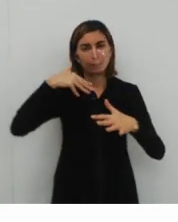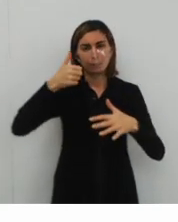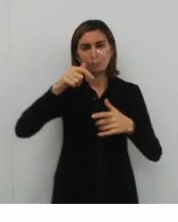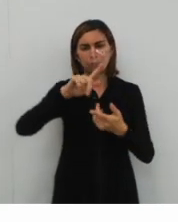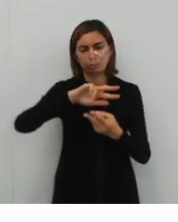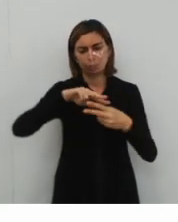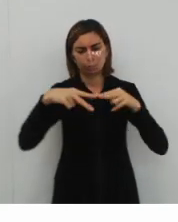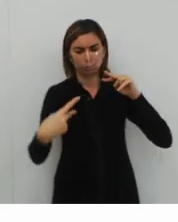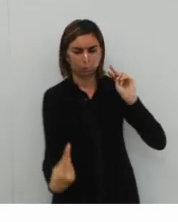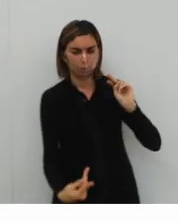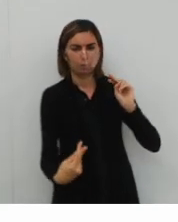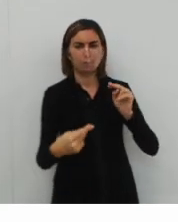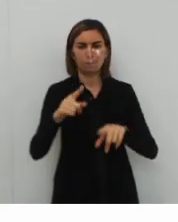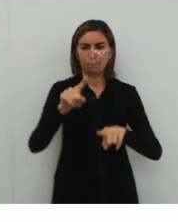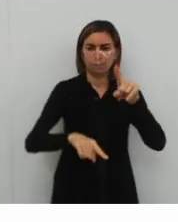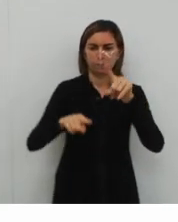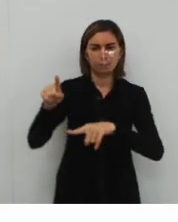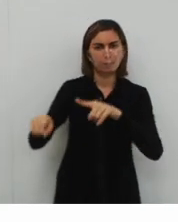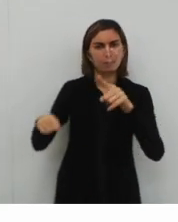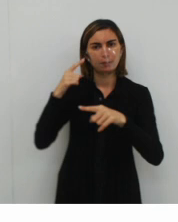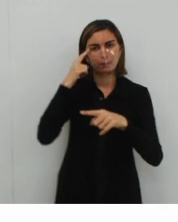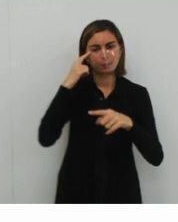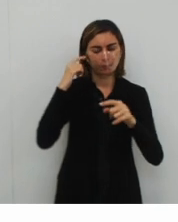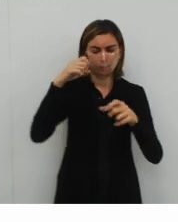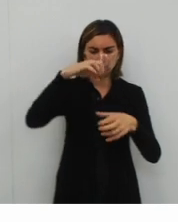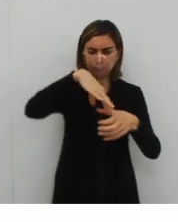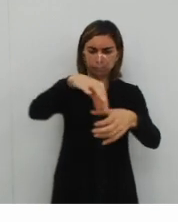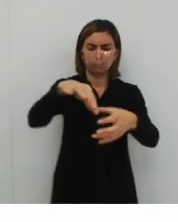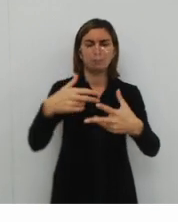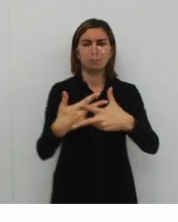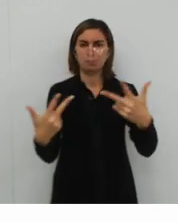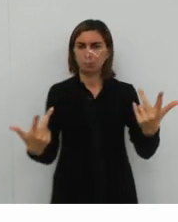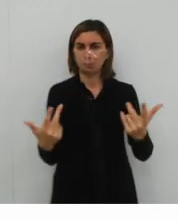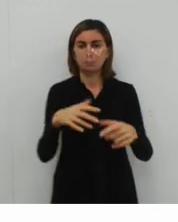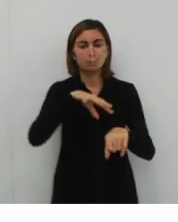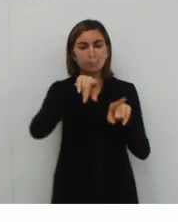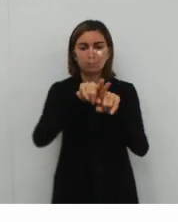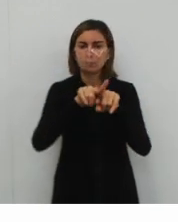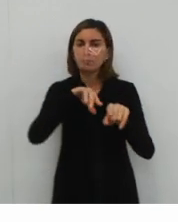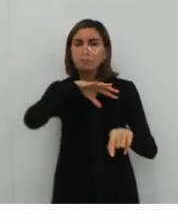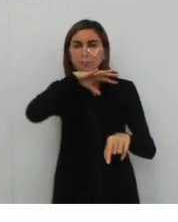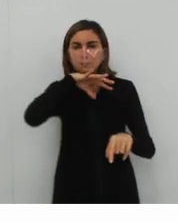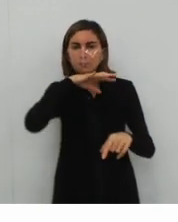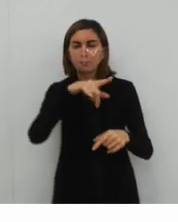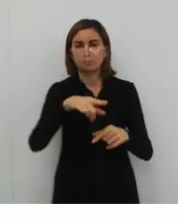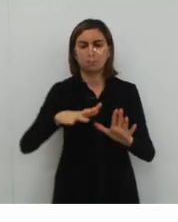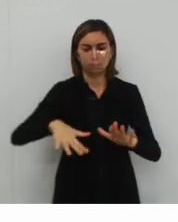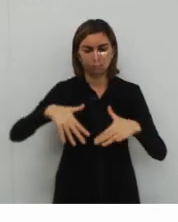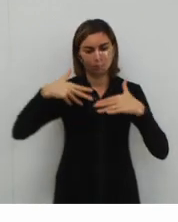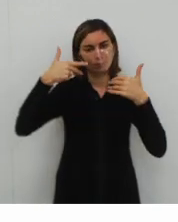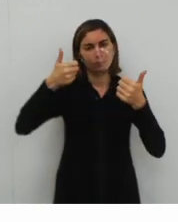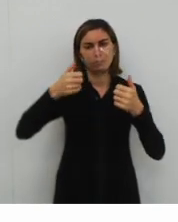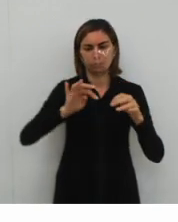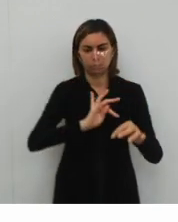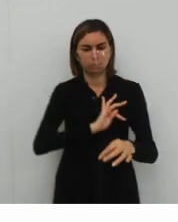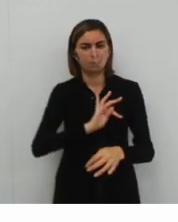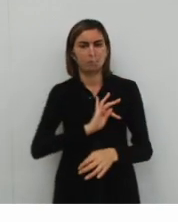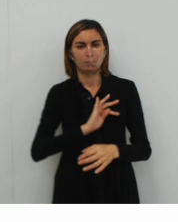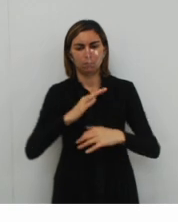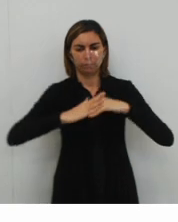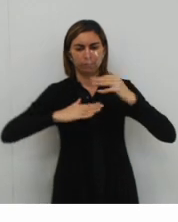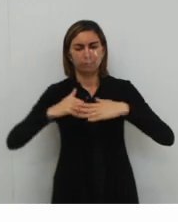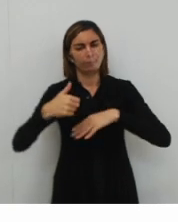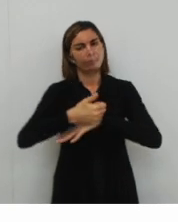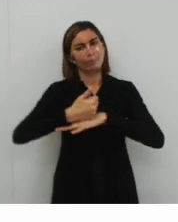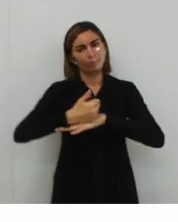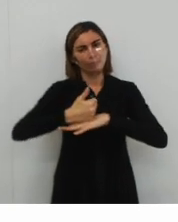genético das variedades agrícolas e dos animais, tá? O aperfeiçoamento de técnicas